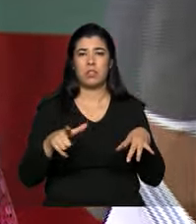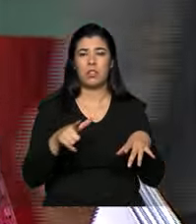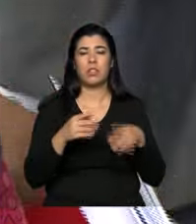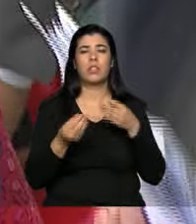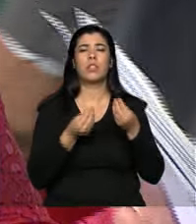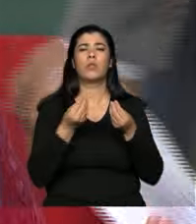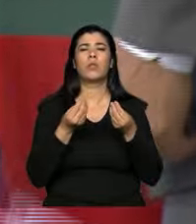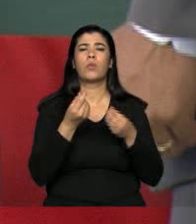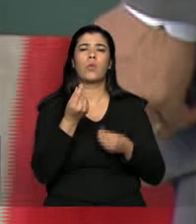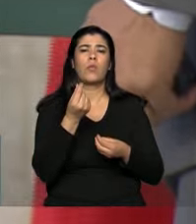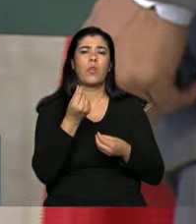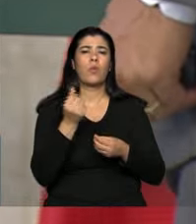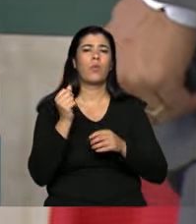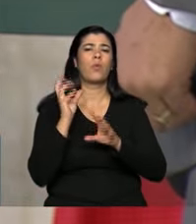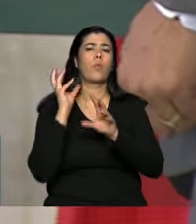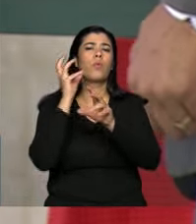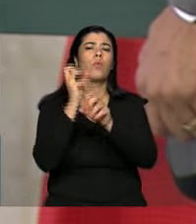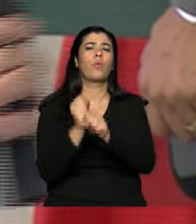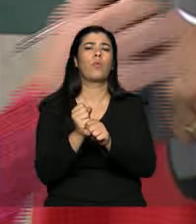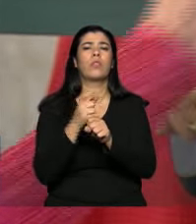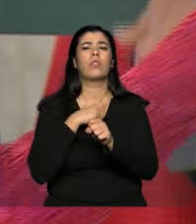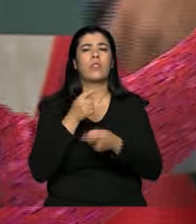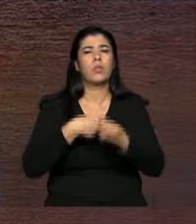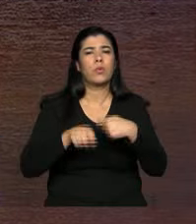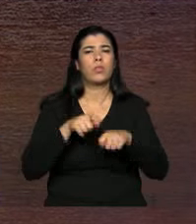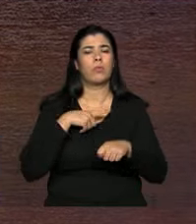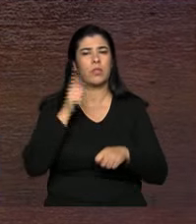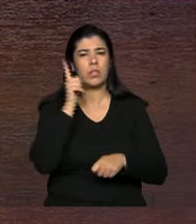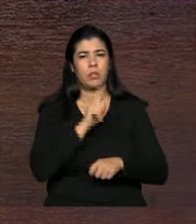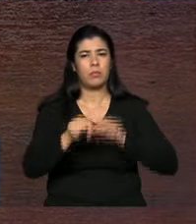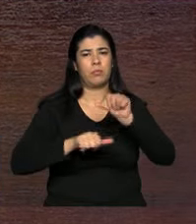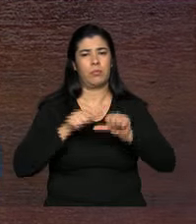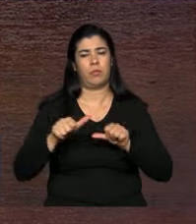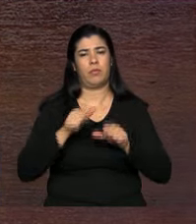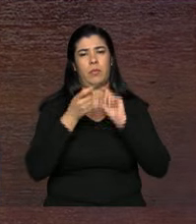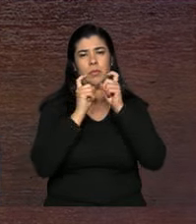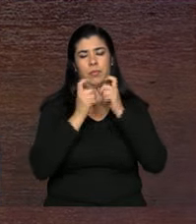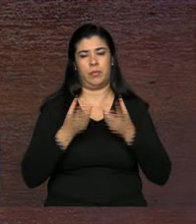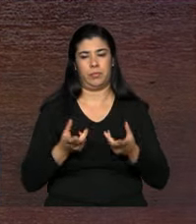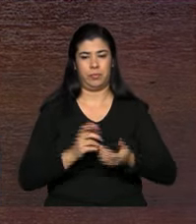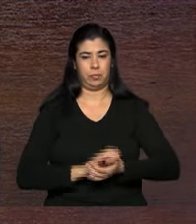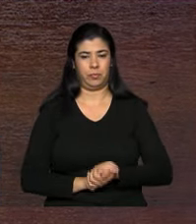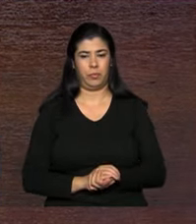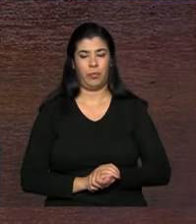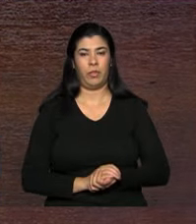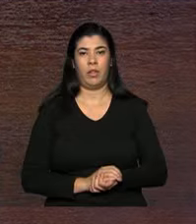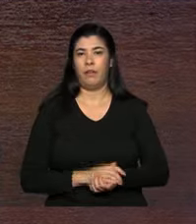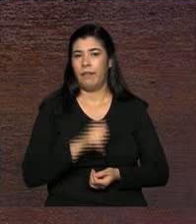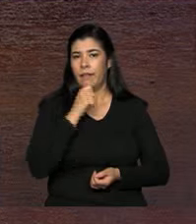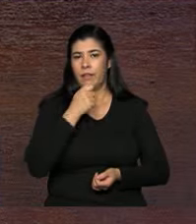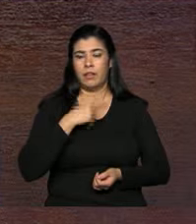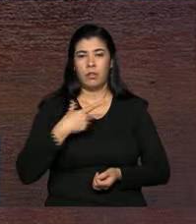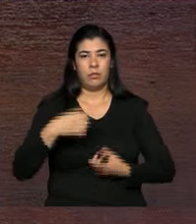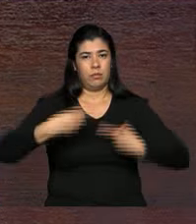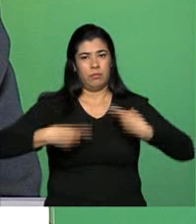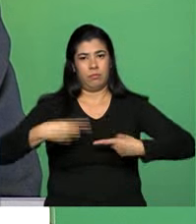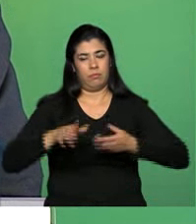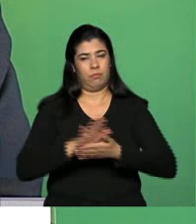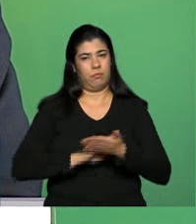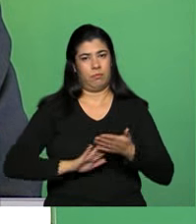economizar com essa reforma administrativa A questão não foi discutida não foi abordada